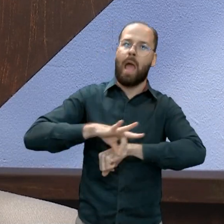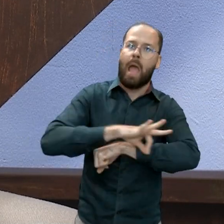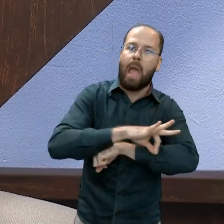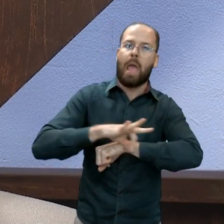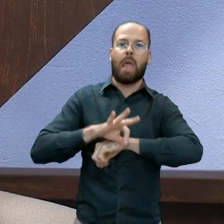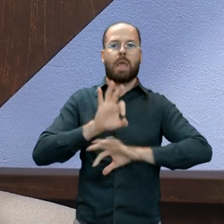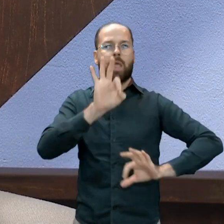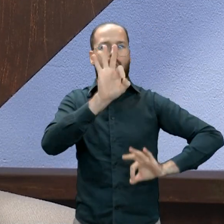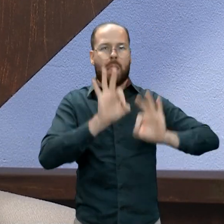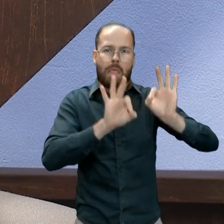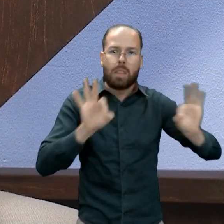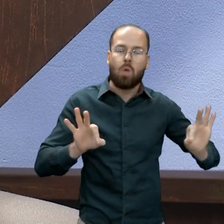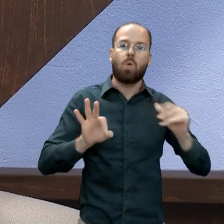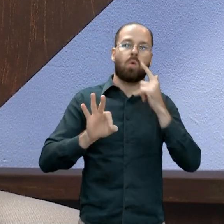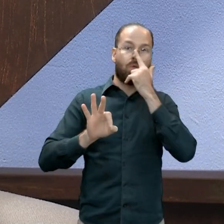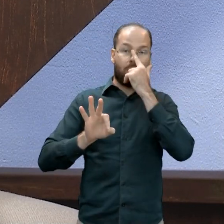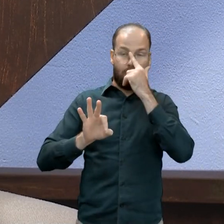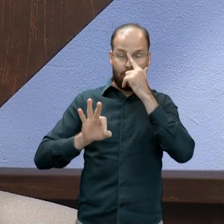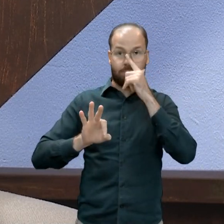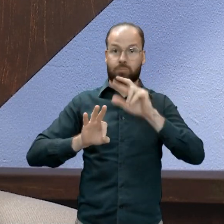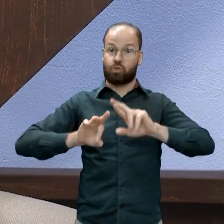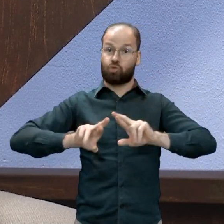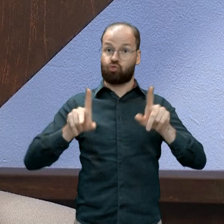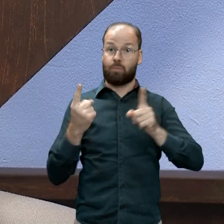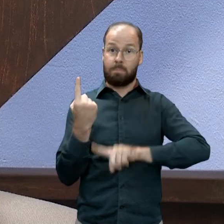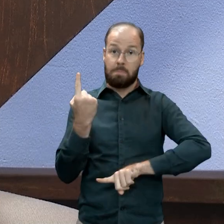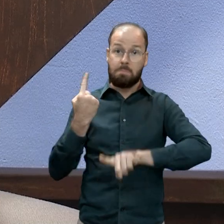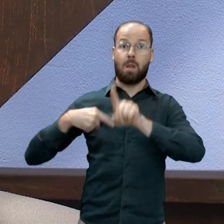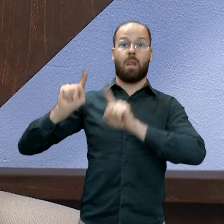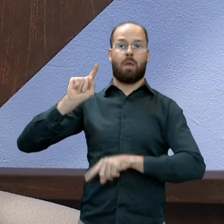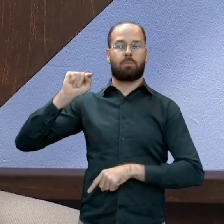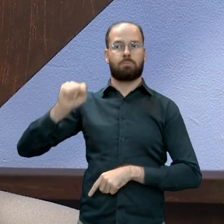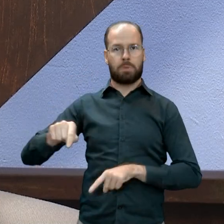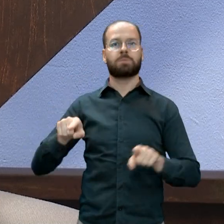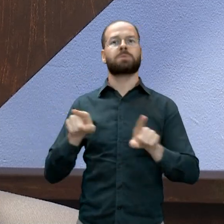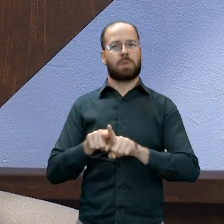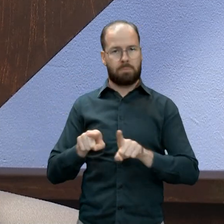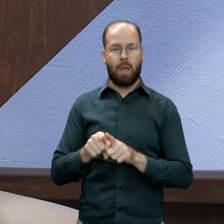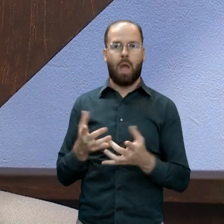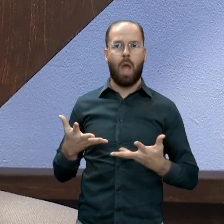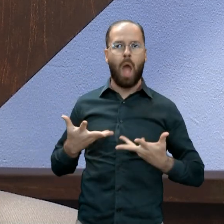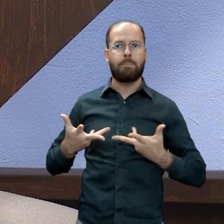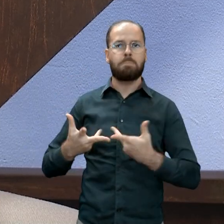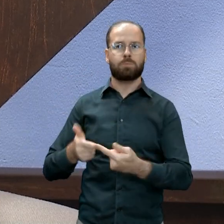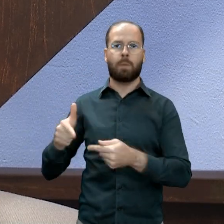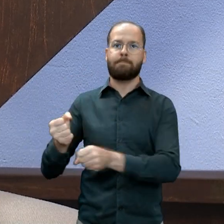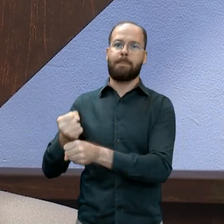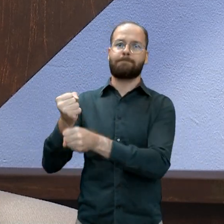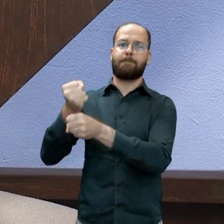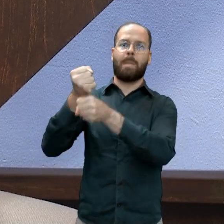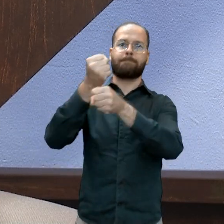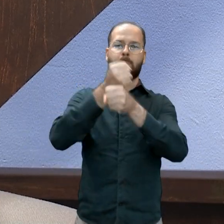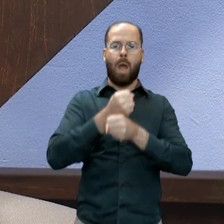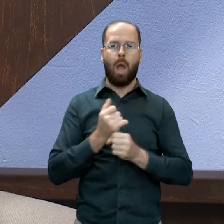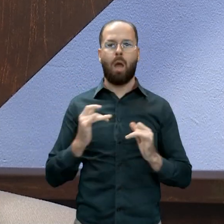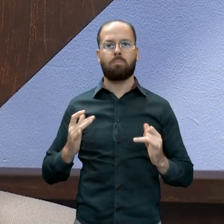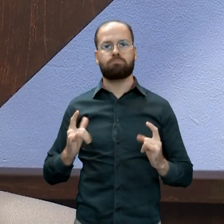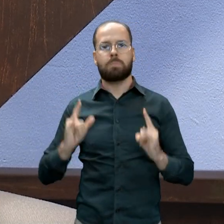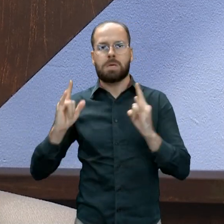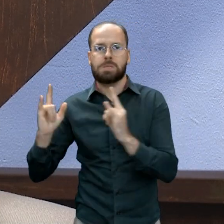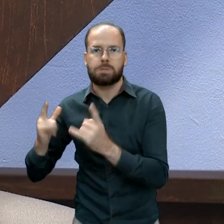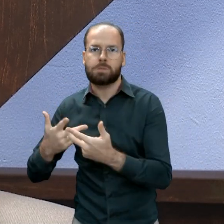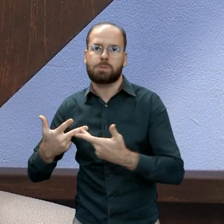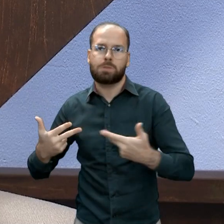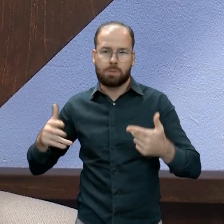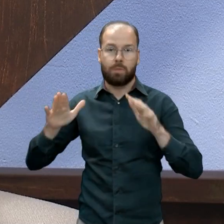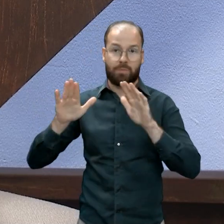de diferenciais mesmo no mercado, de usabilidade mesmo da edificação como um todo, mas ainda